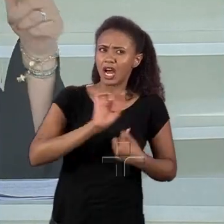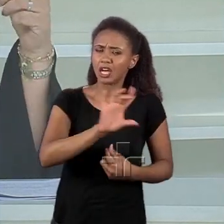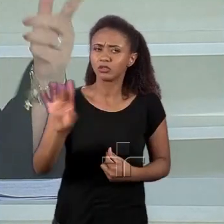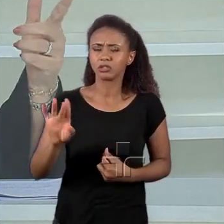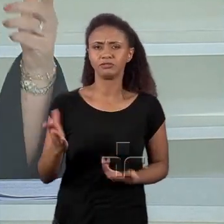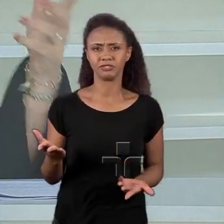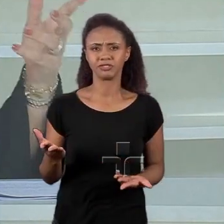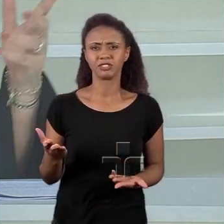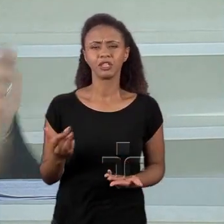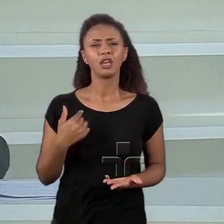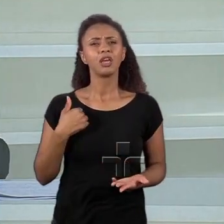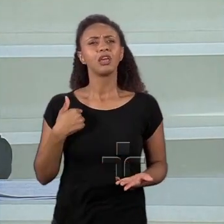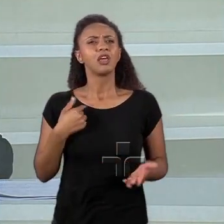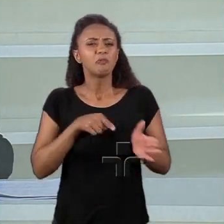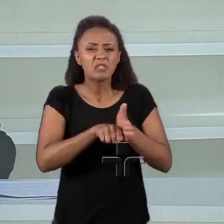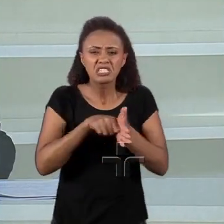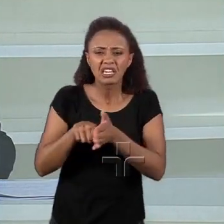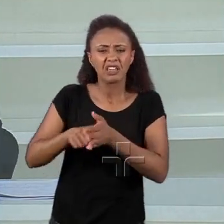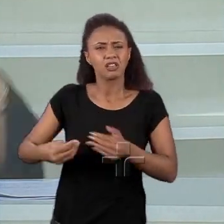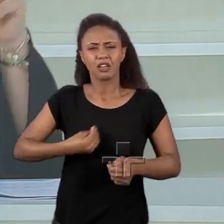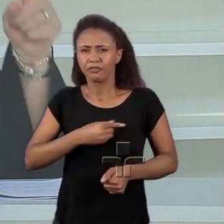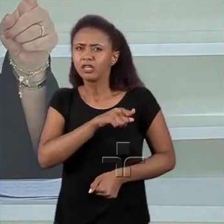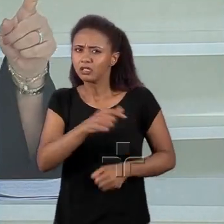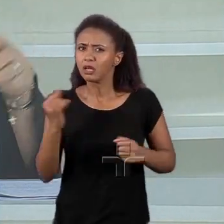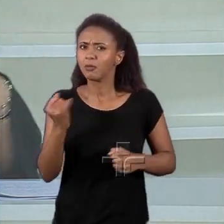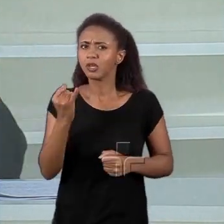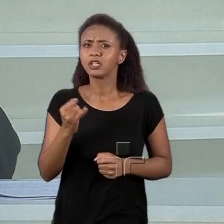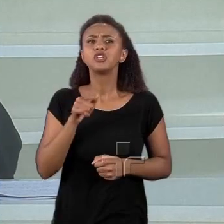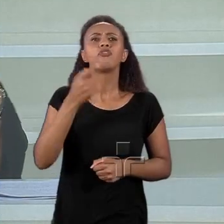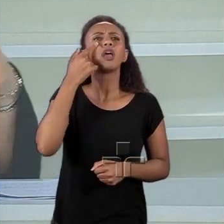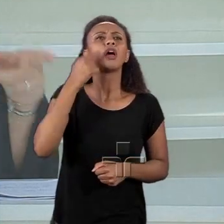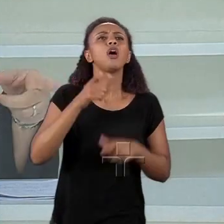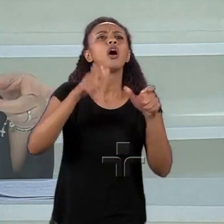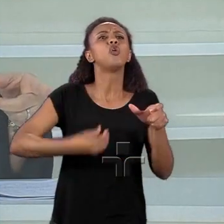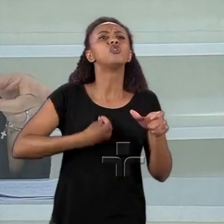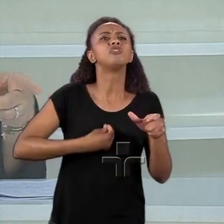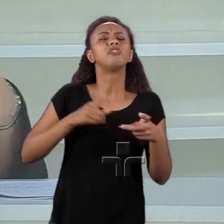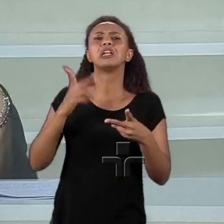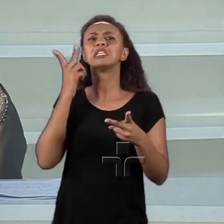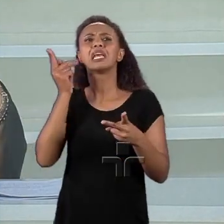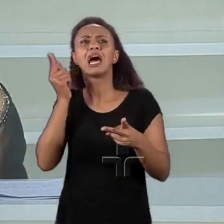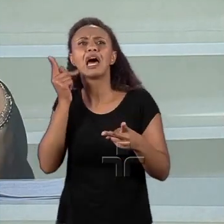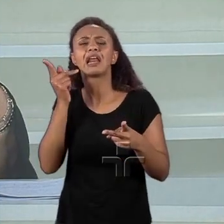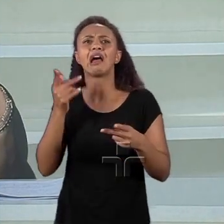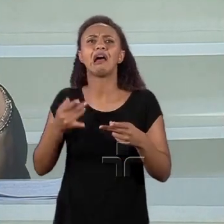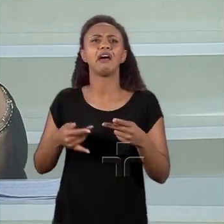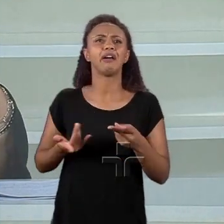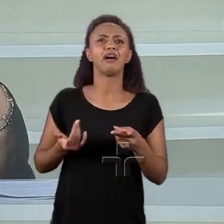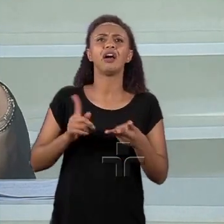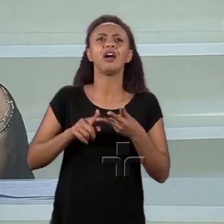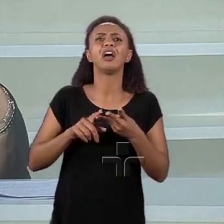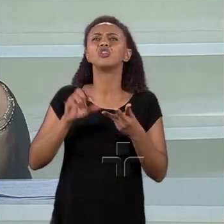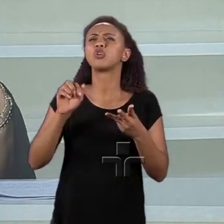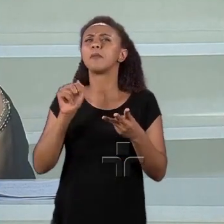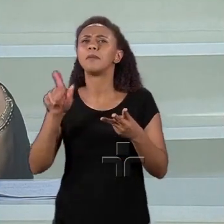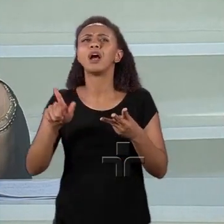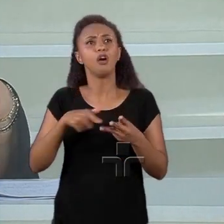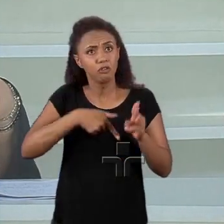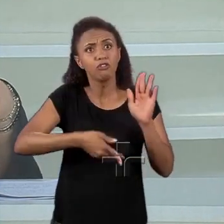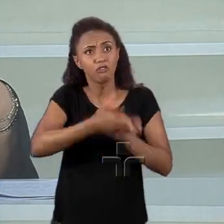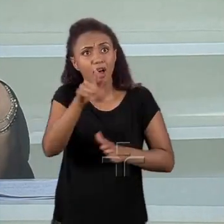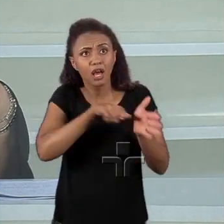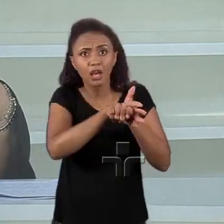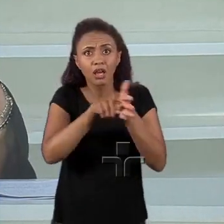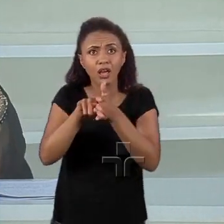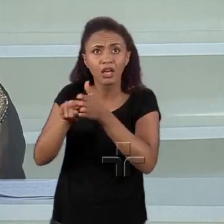já transformou o destino de pessoas? Aonde? Em que lugar? No Ceará? Em Fortaleza? Em Sobral? Vai atrás, no Ministério da